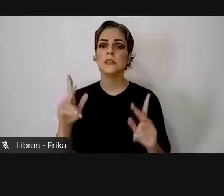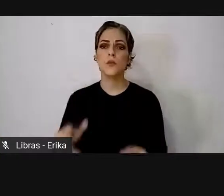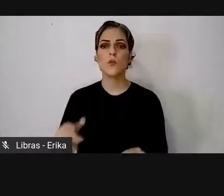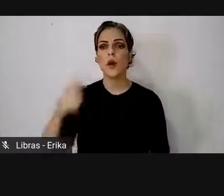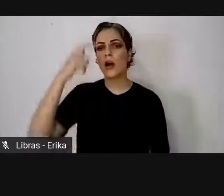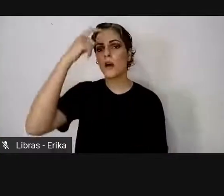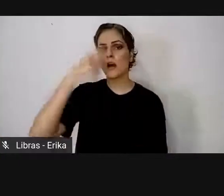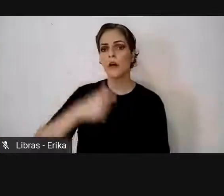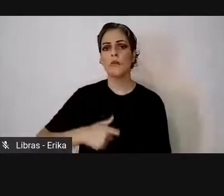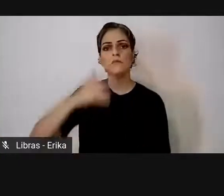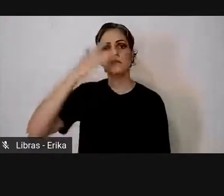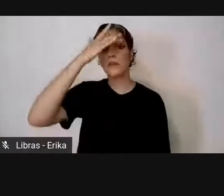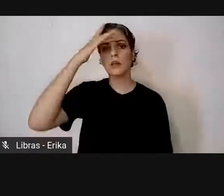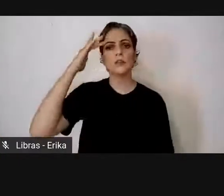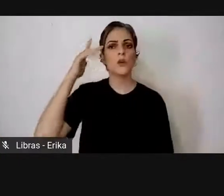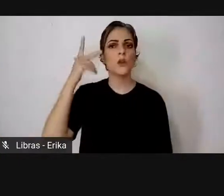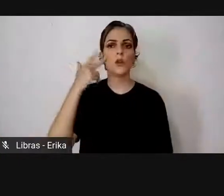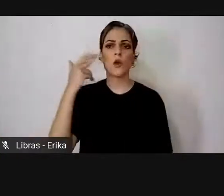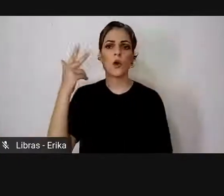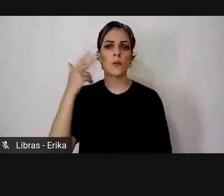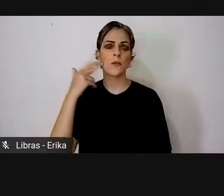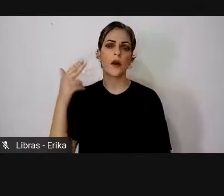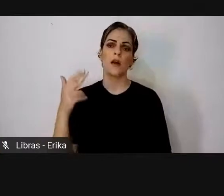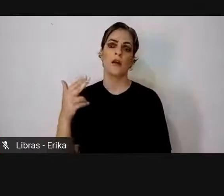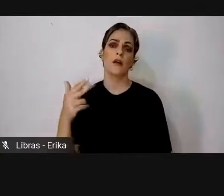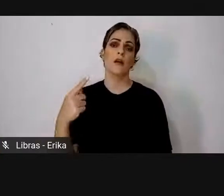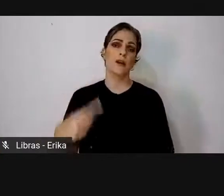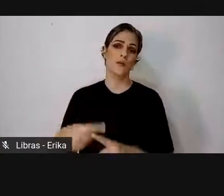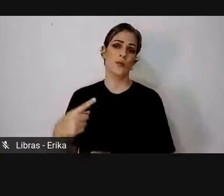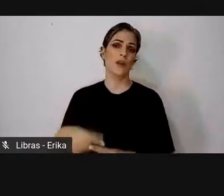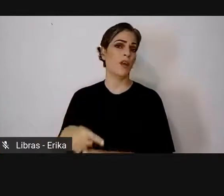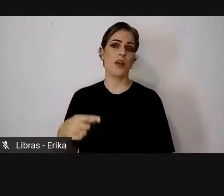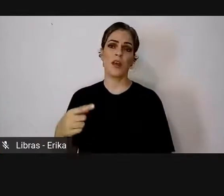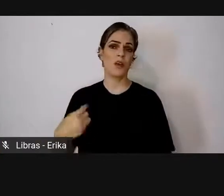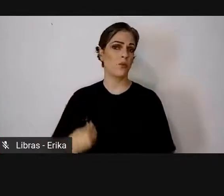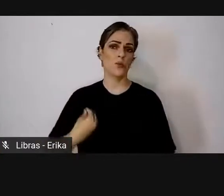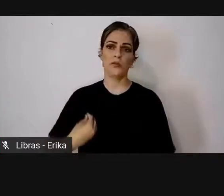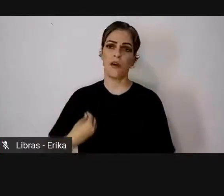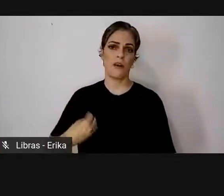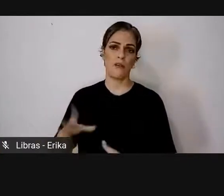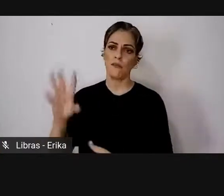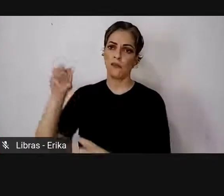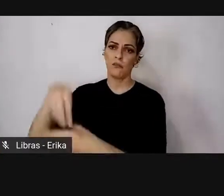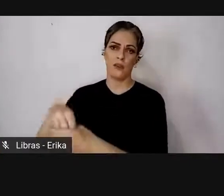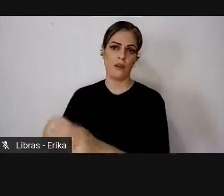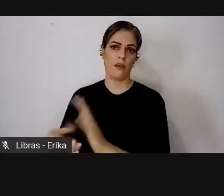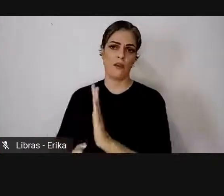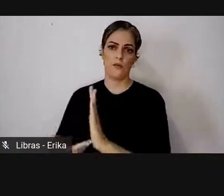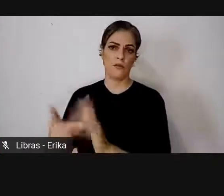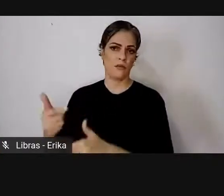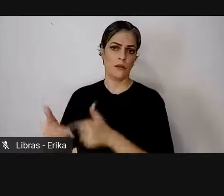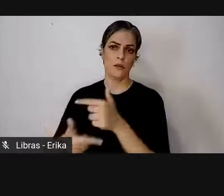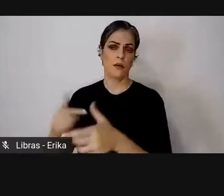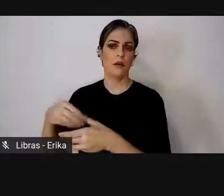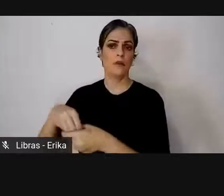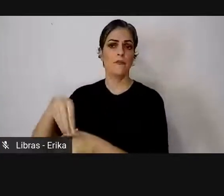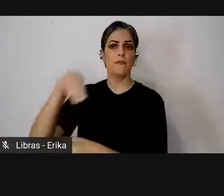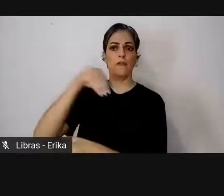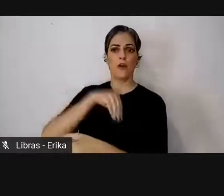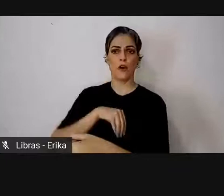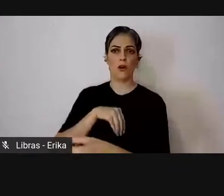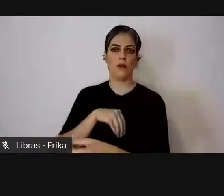Câmara, né? E essa situação me fez mudar em muitas coisas, mudar